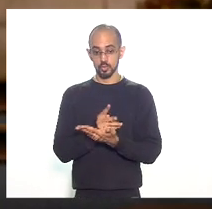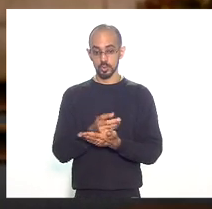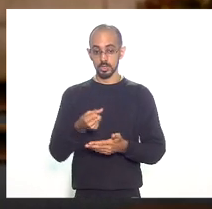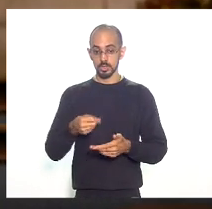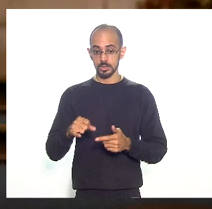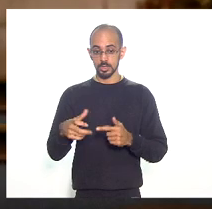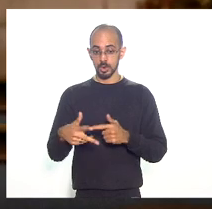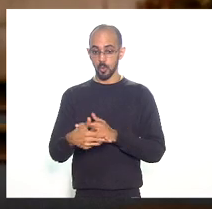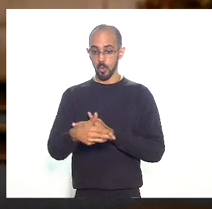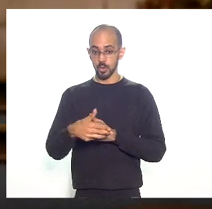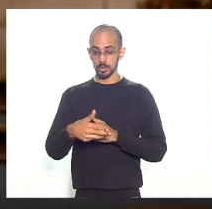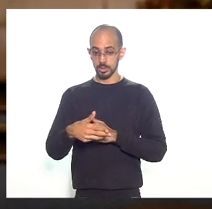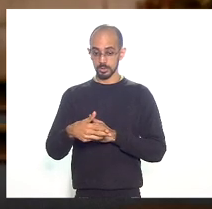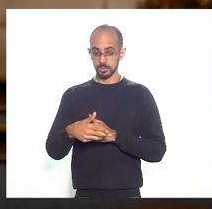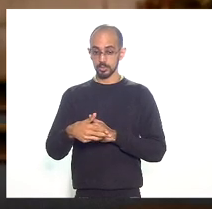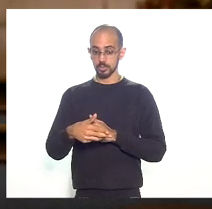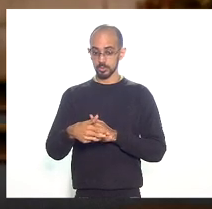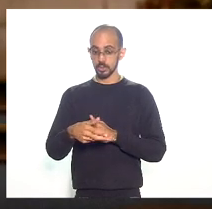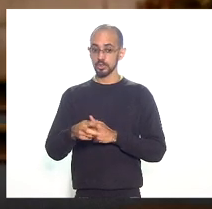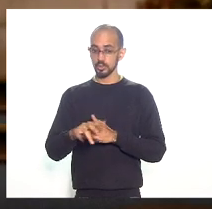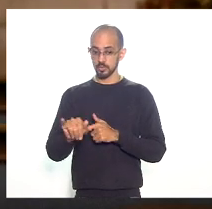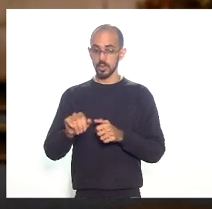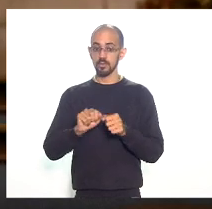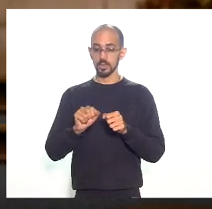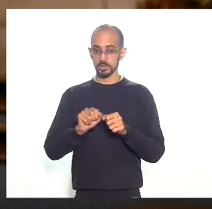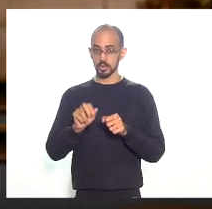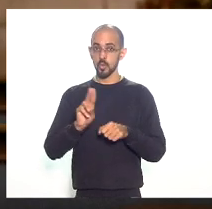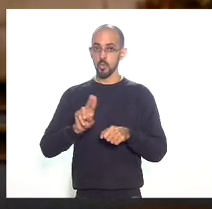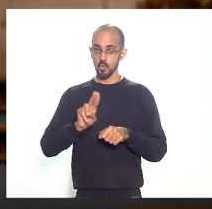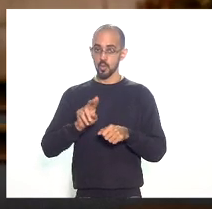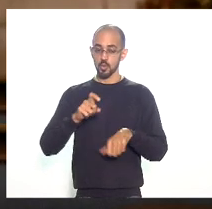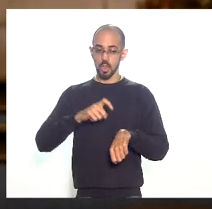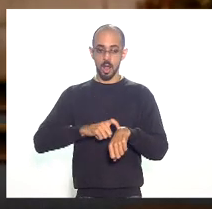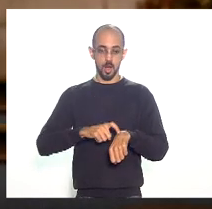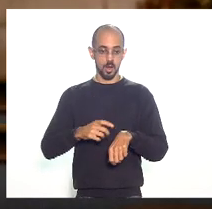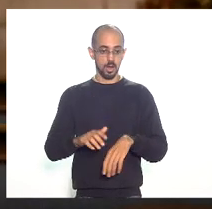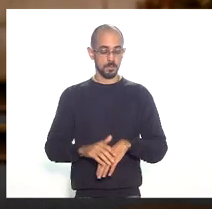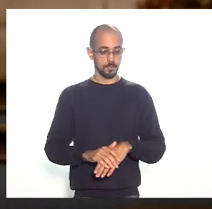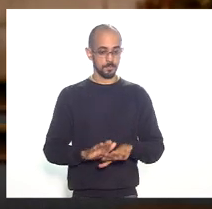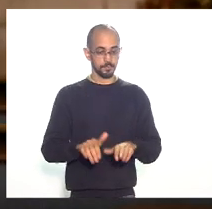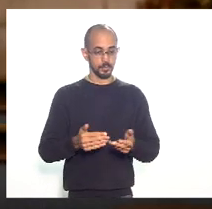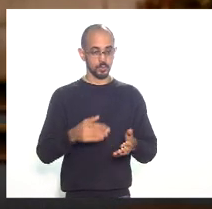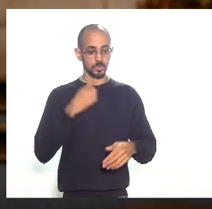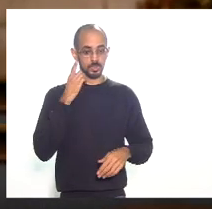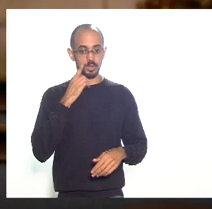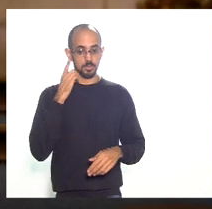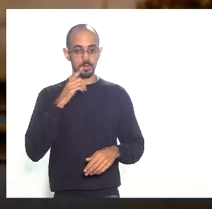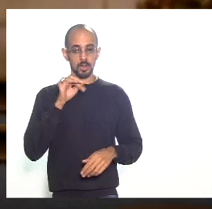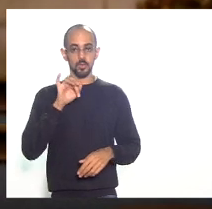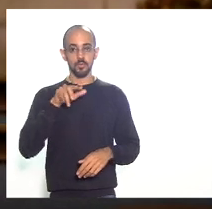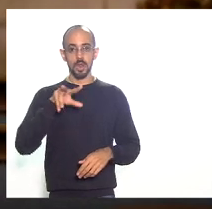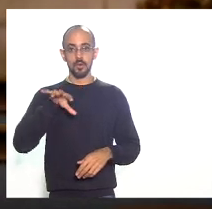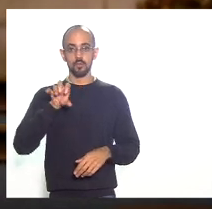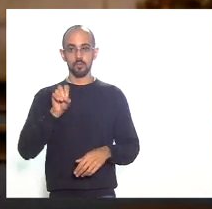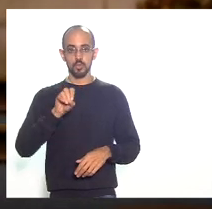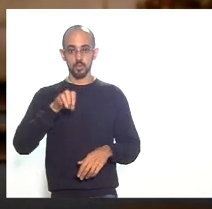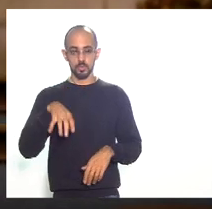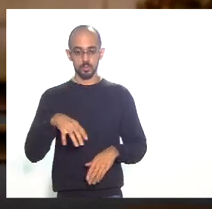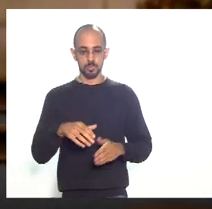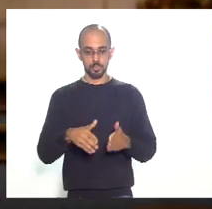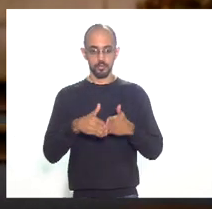cortando, vamos fazer algo de imediato. Deputado Flávio Serafini, por favor.